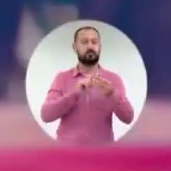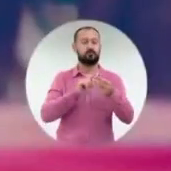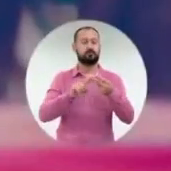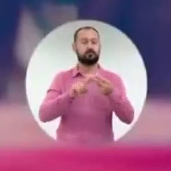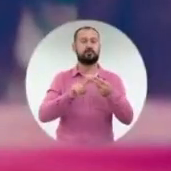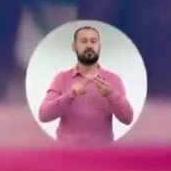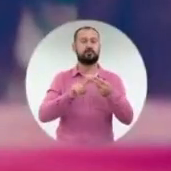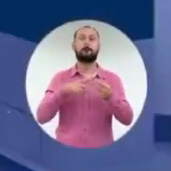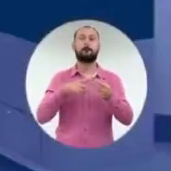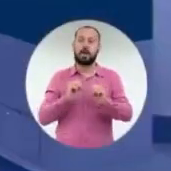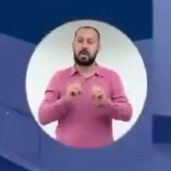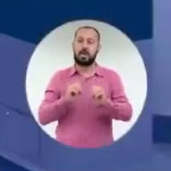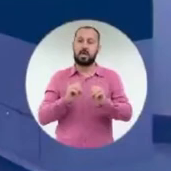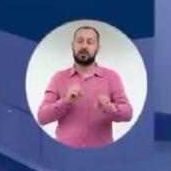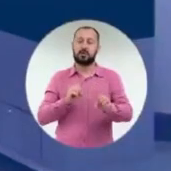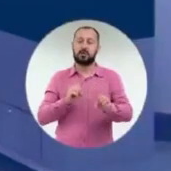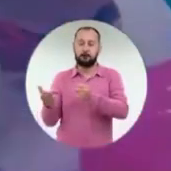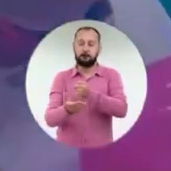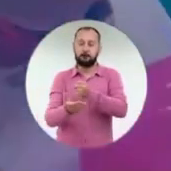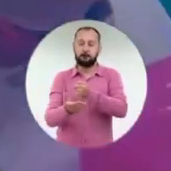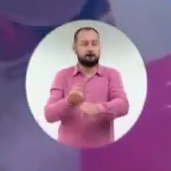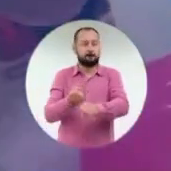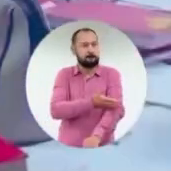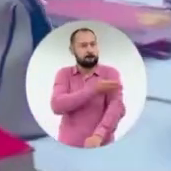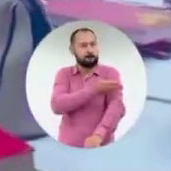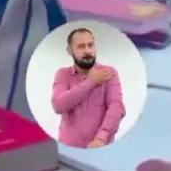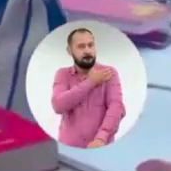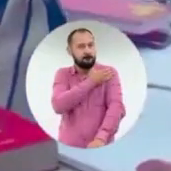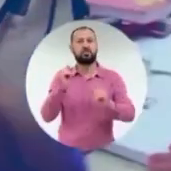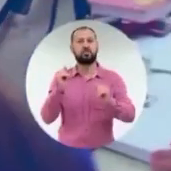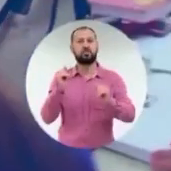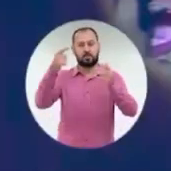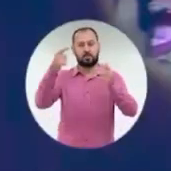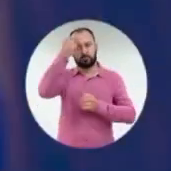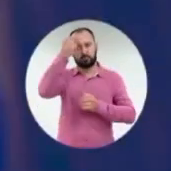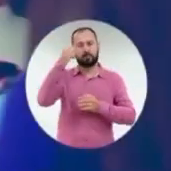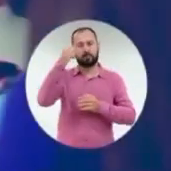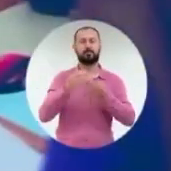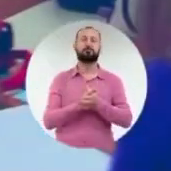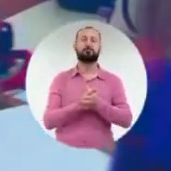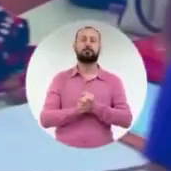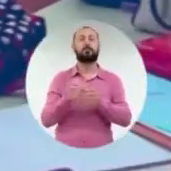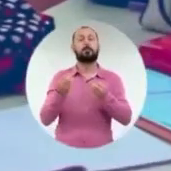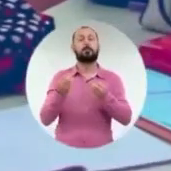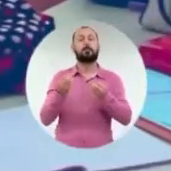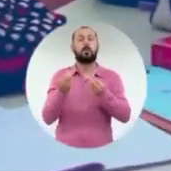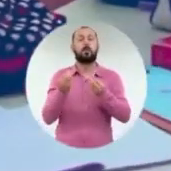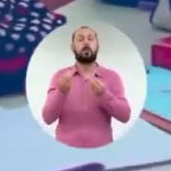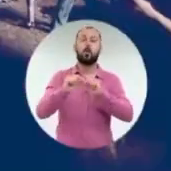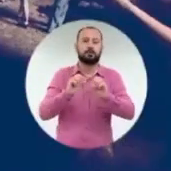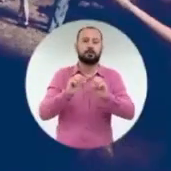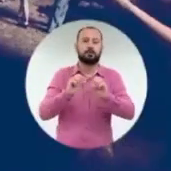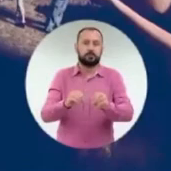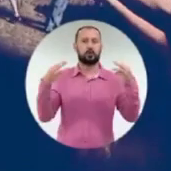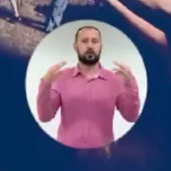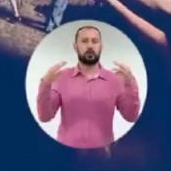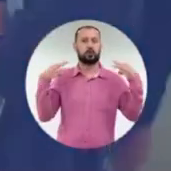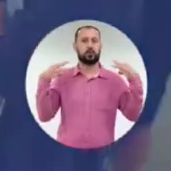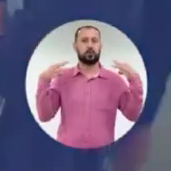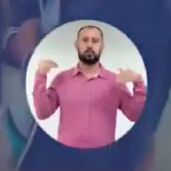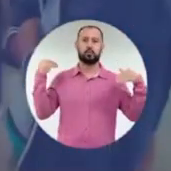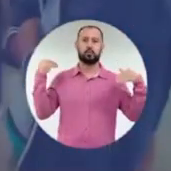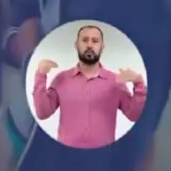e superior, internacionalização e mobilidade acadêmica, turismo e cultura e popularização